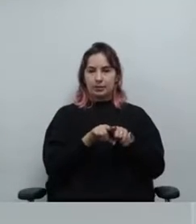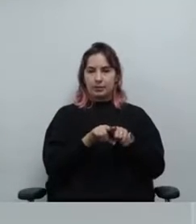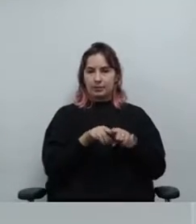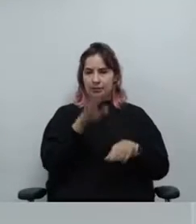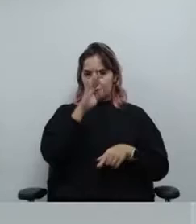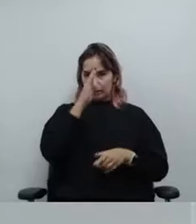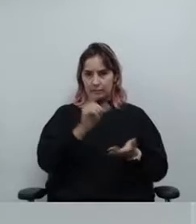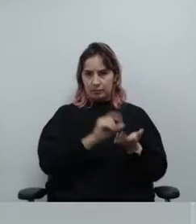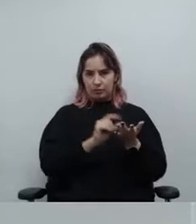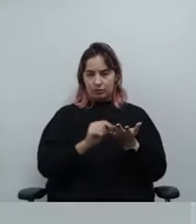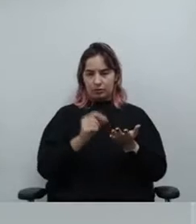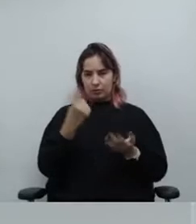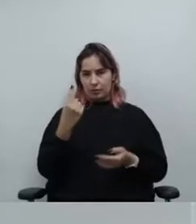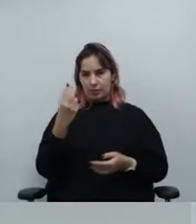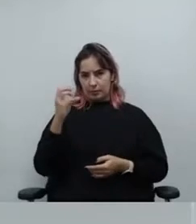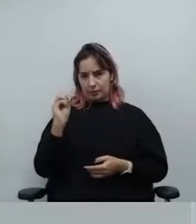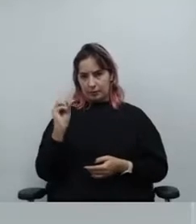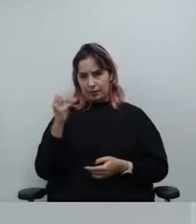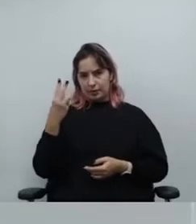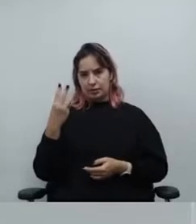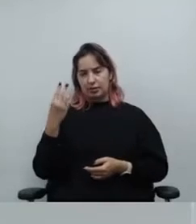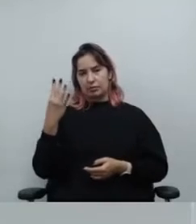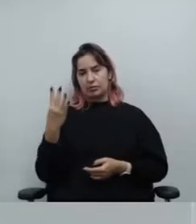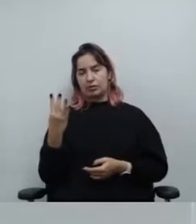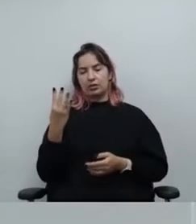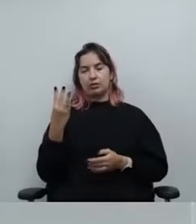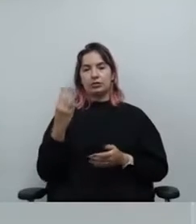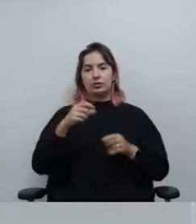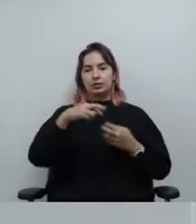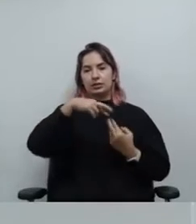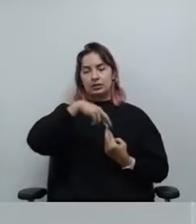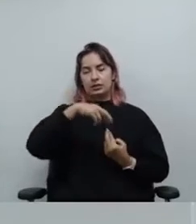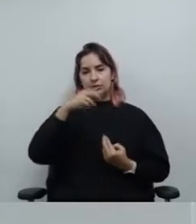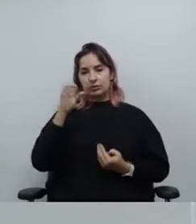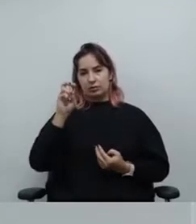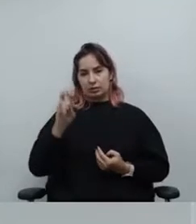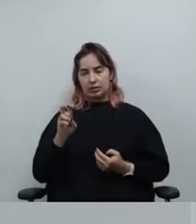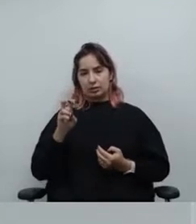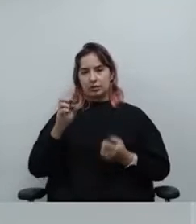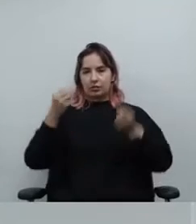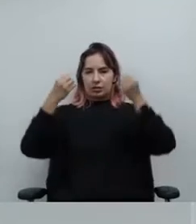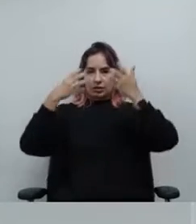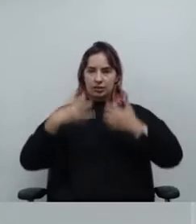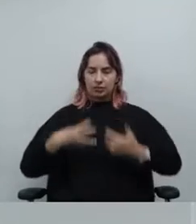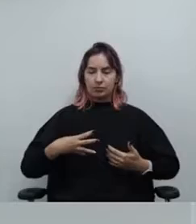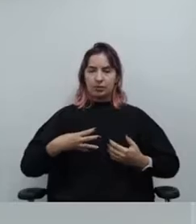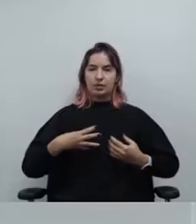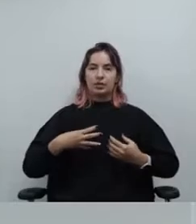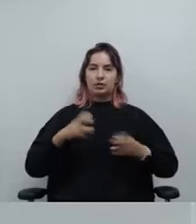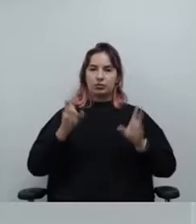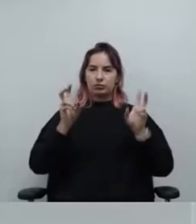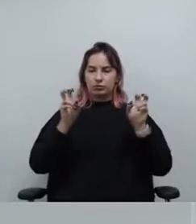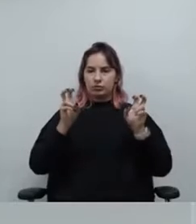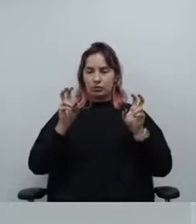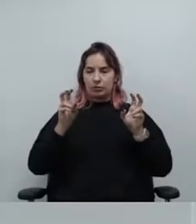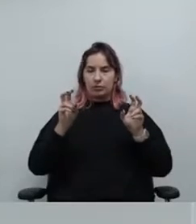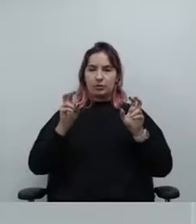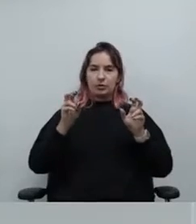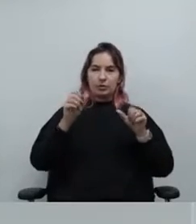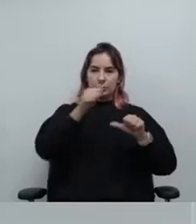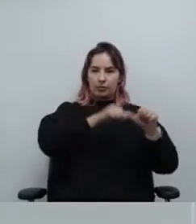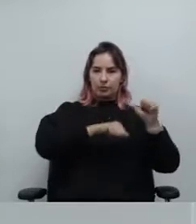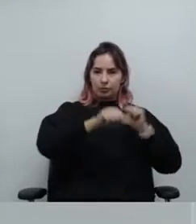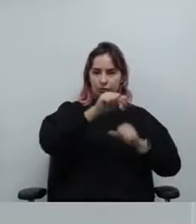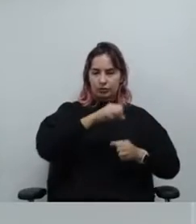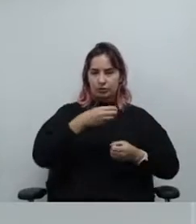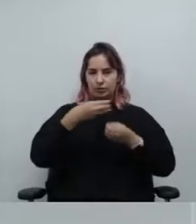principalmente pelo artigo 1634, inciso 5º do Poder Familiar, que fala sobre mudança de município, também arquivou o